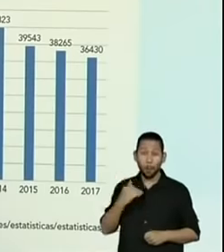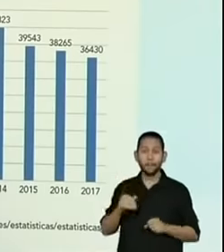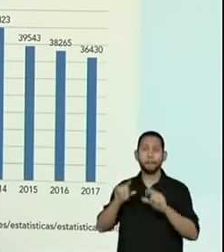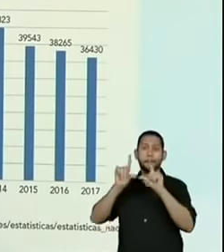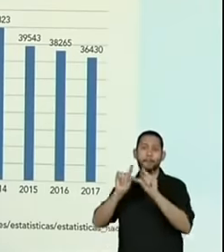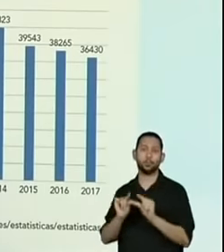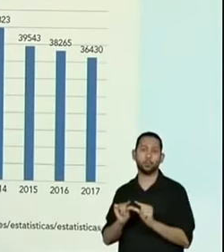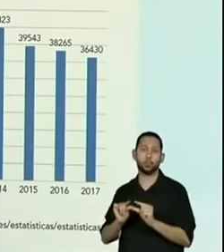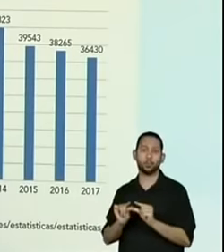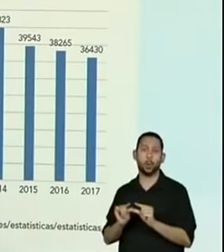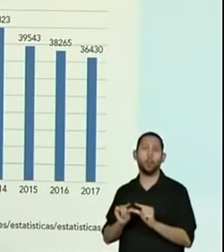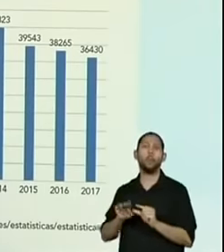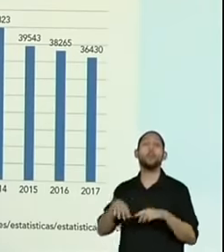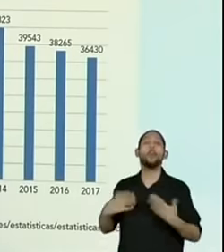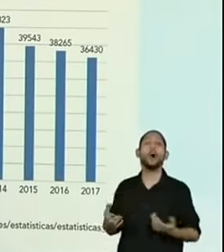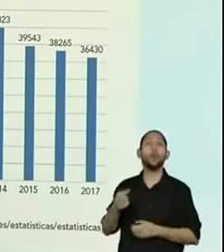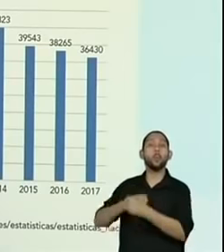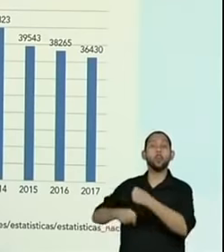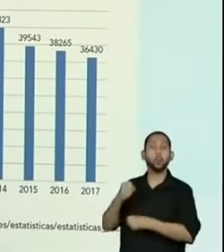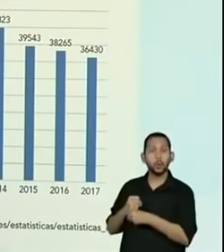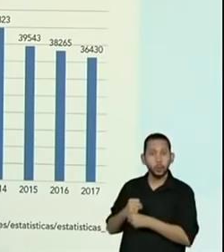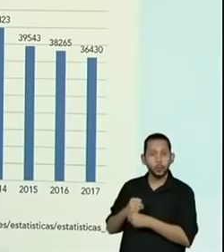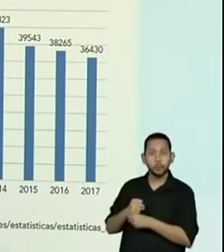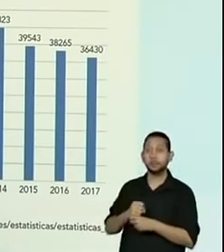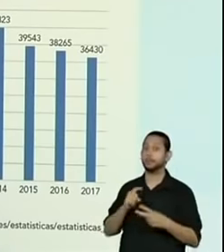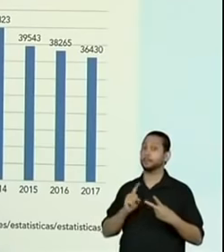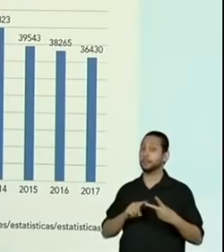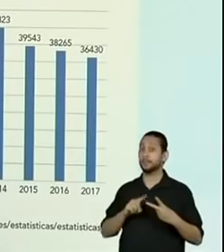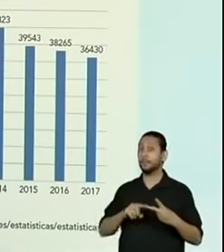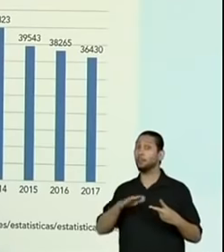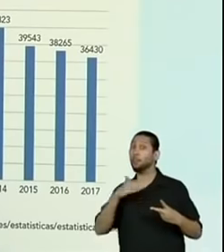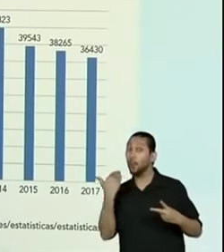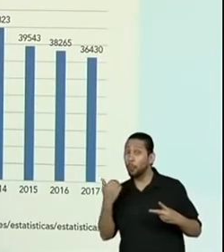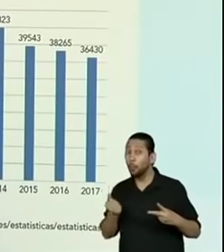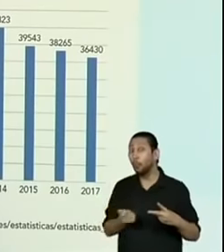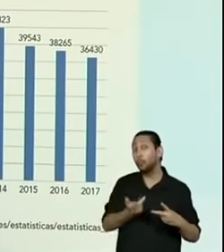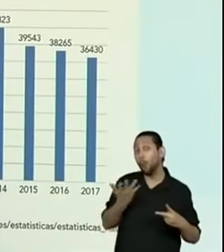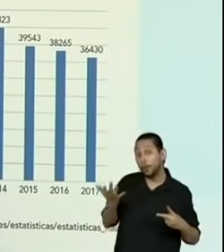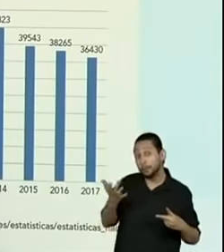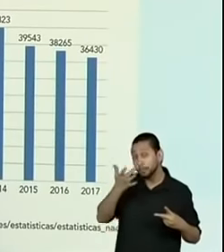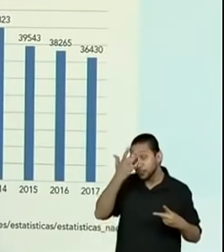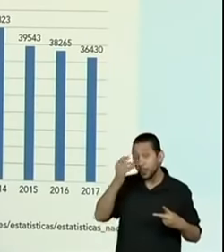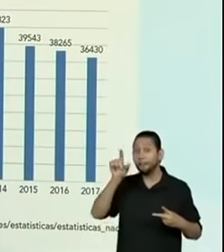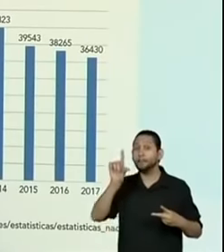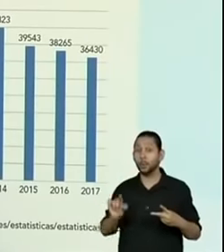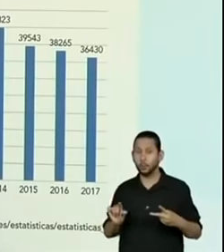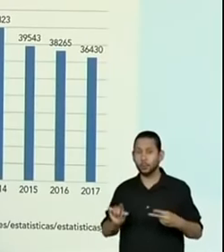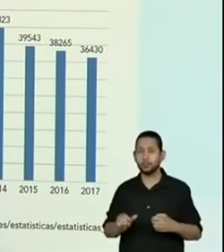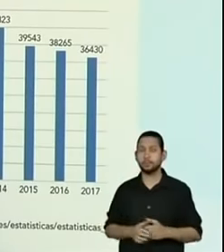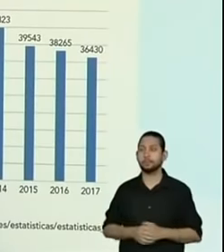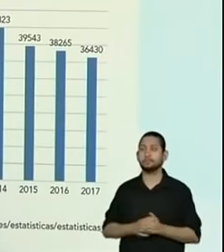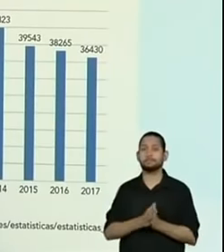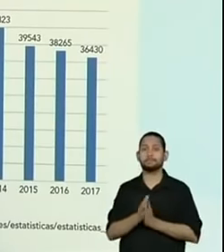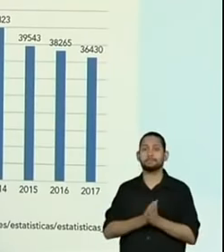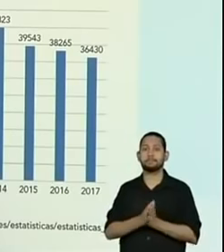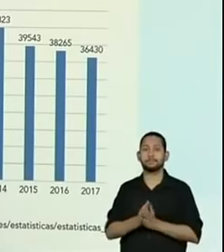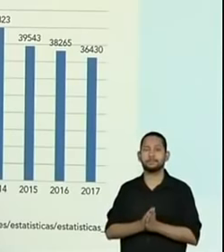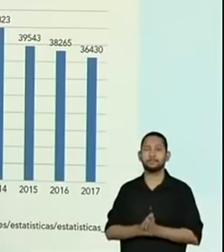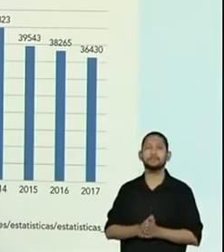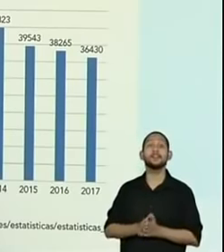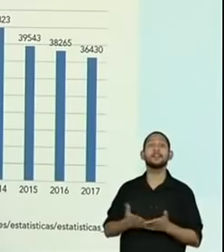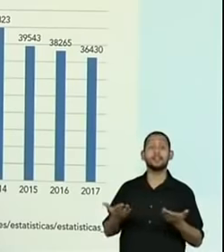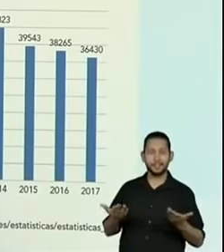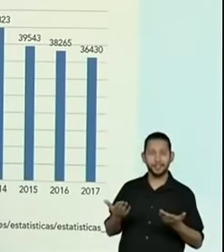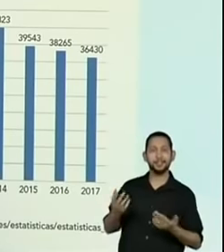de quanto foi? E aí, tá chegando o ano. O ano tá chegando 2017. Mas e